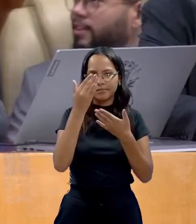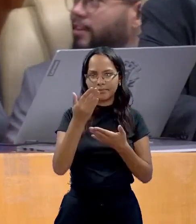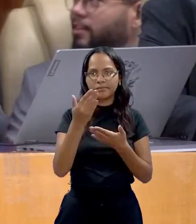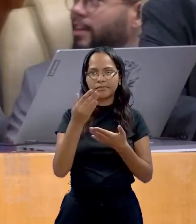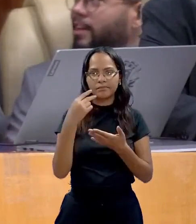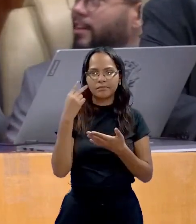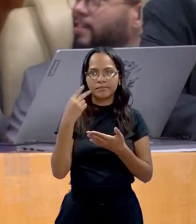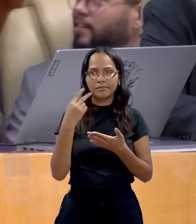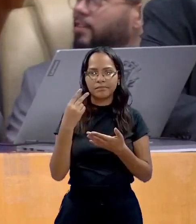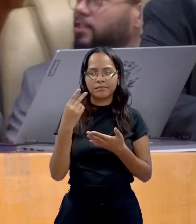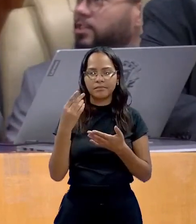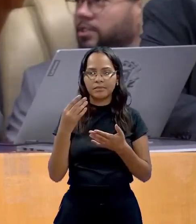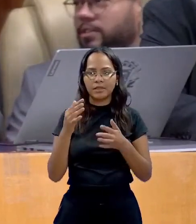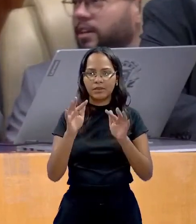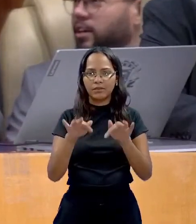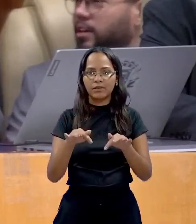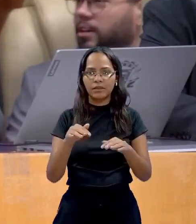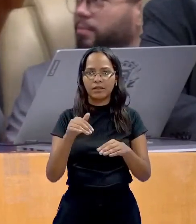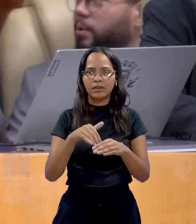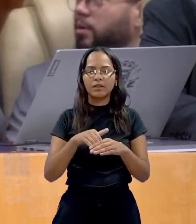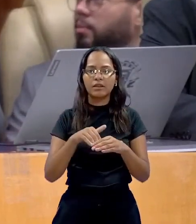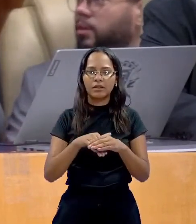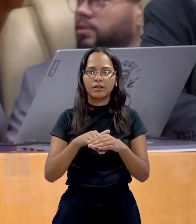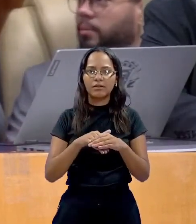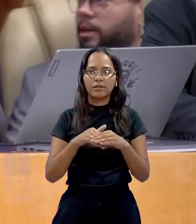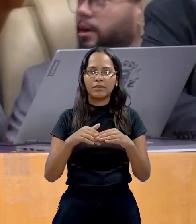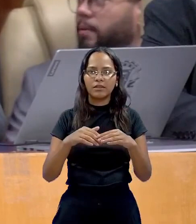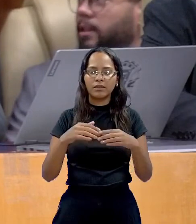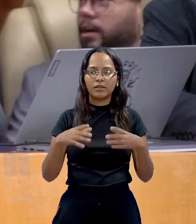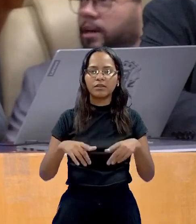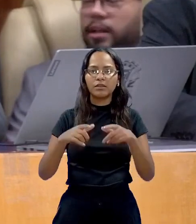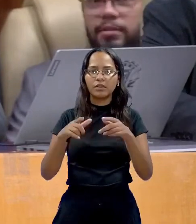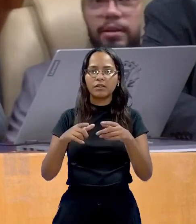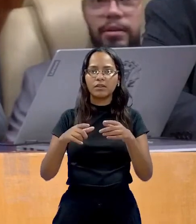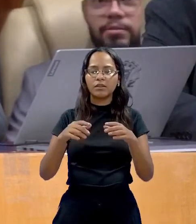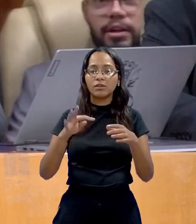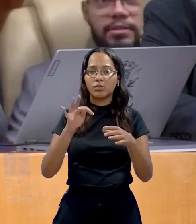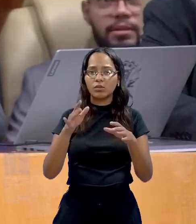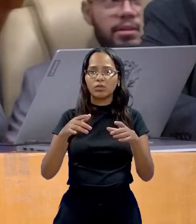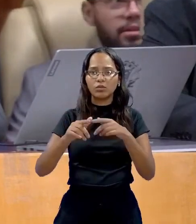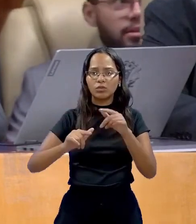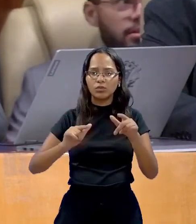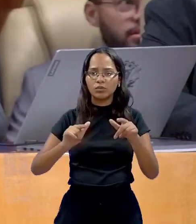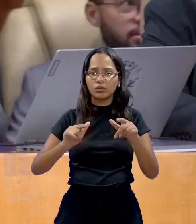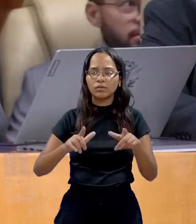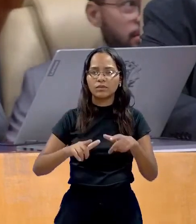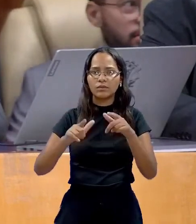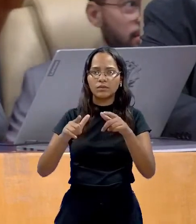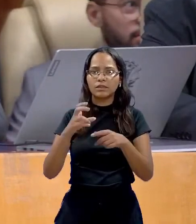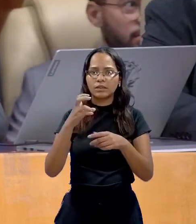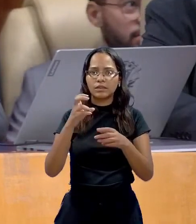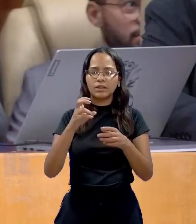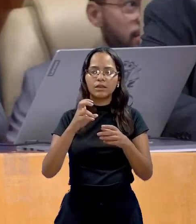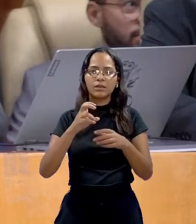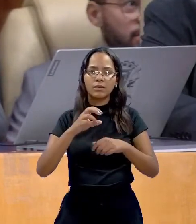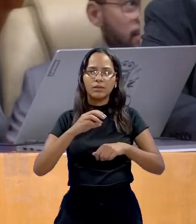Encerrada a votação dos títulos, 24 votos favoráveis, título aprovado. 5 minutos de liderança, vereador